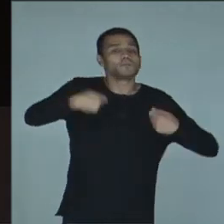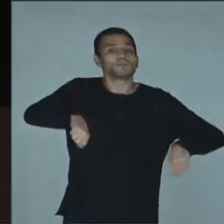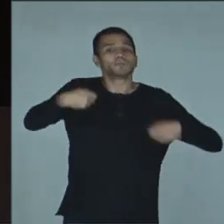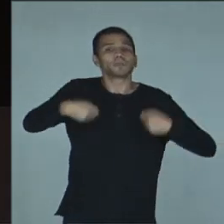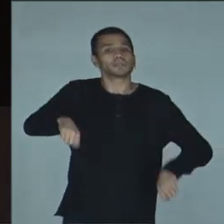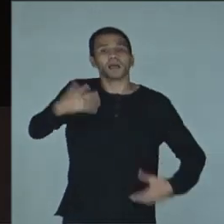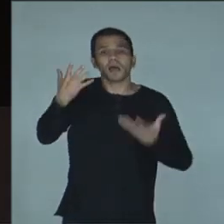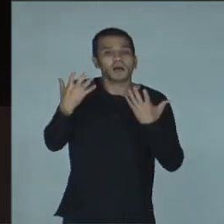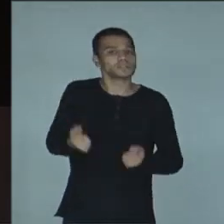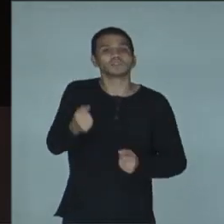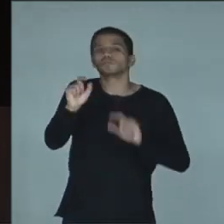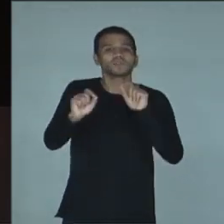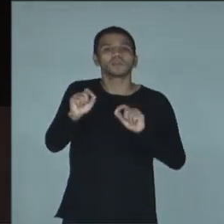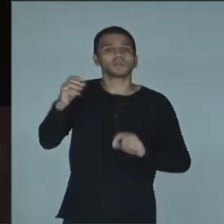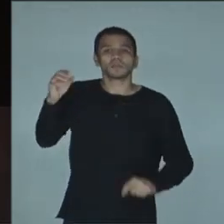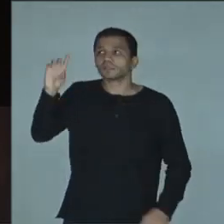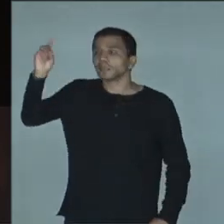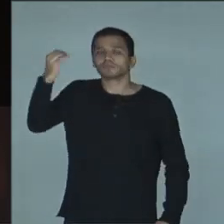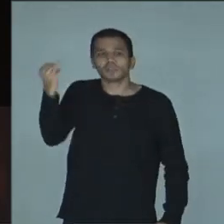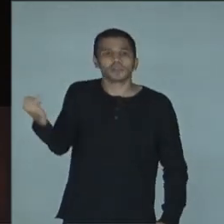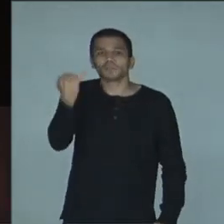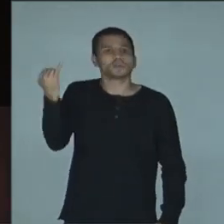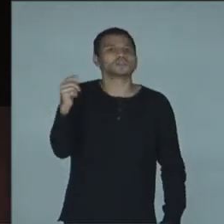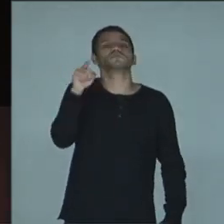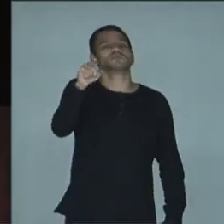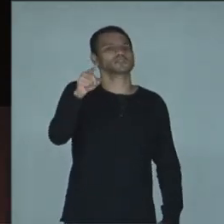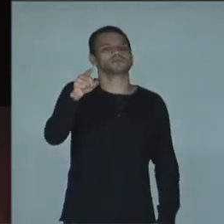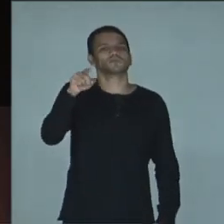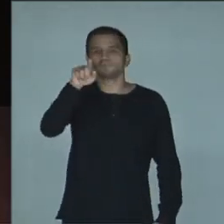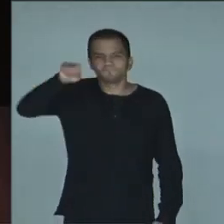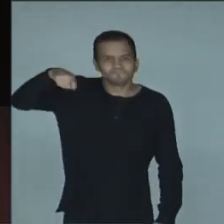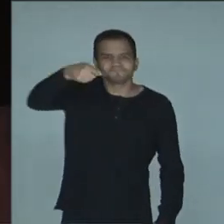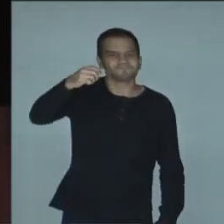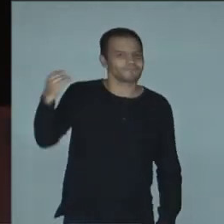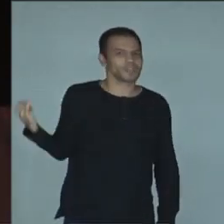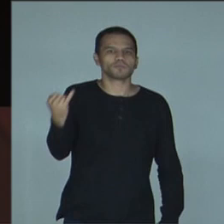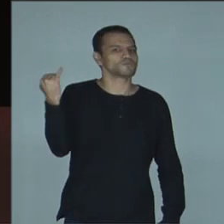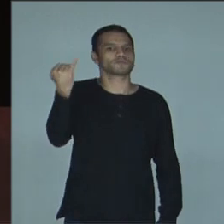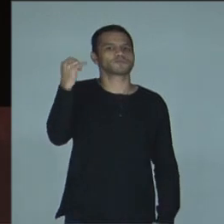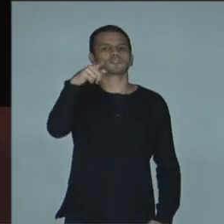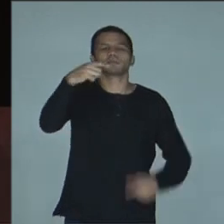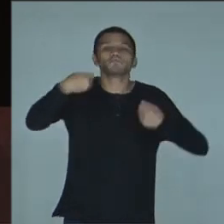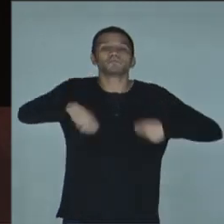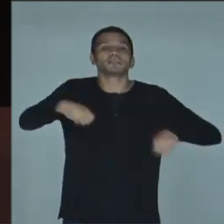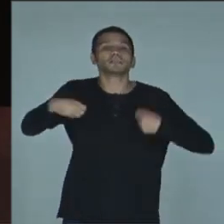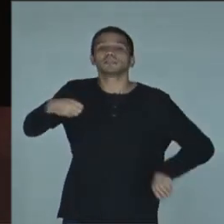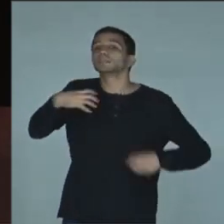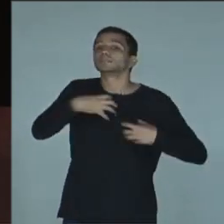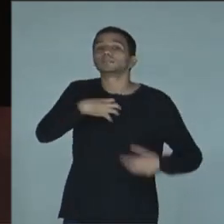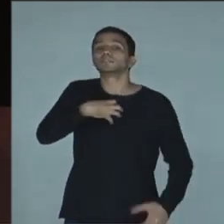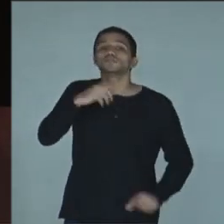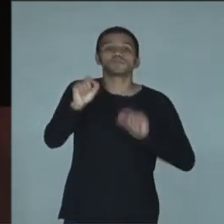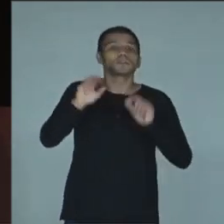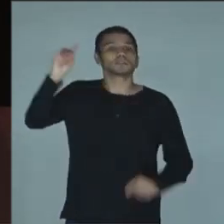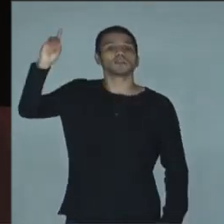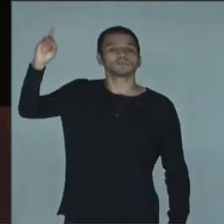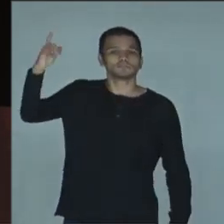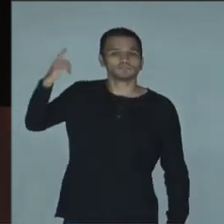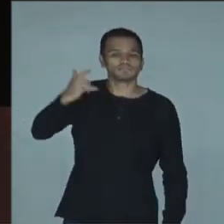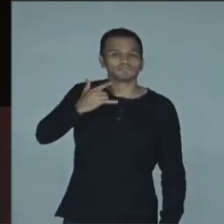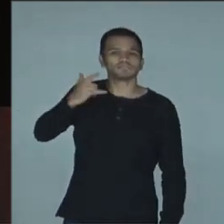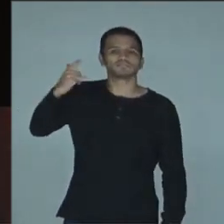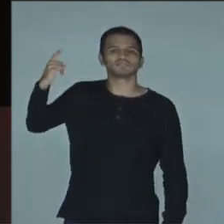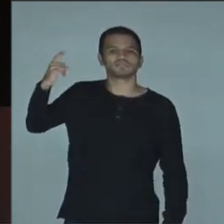Deus independente do momento que você vive e eu tô falando de sentir o amor de Deus independente da dor que você sente